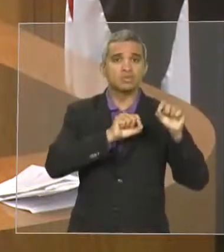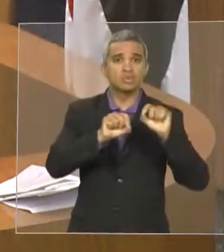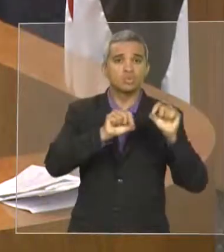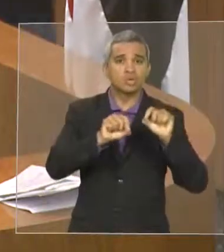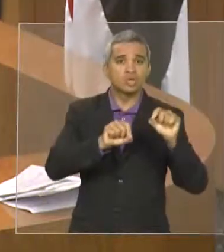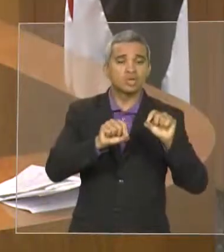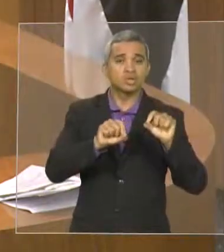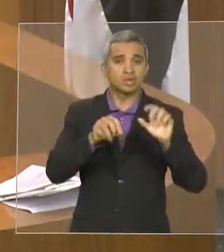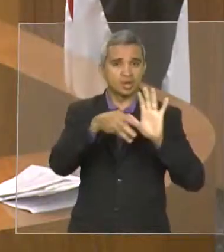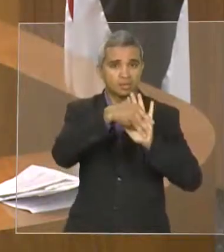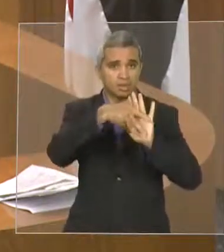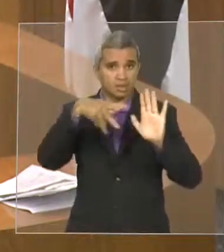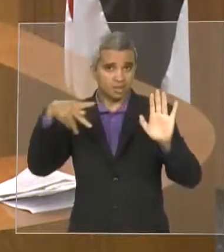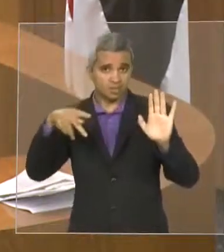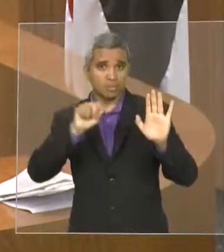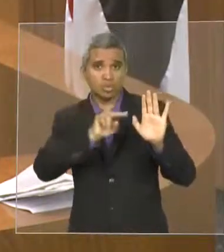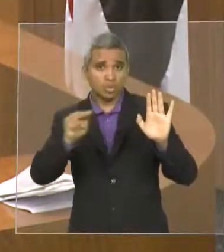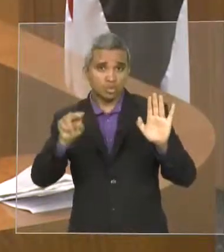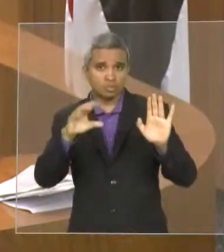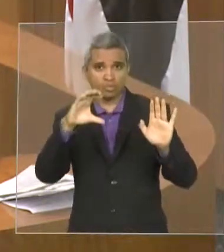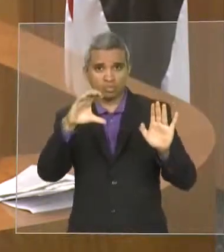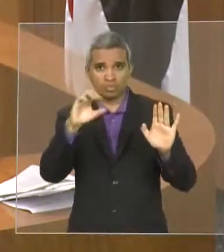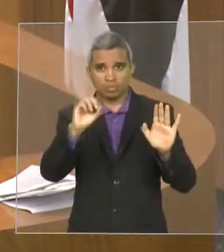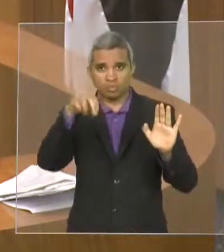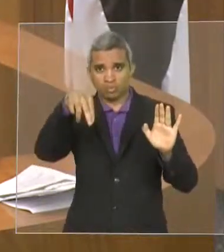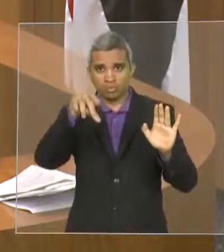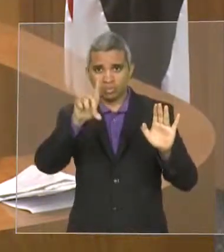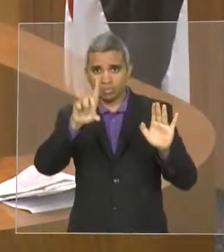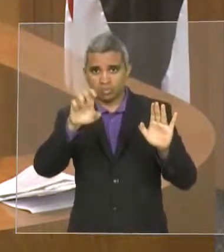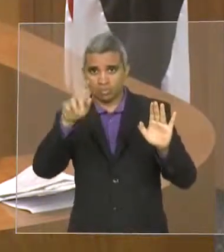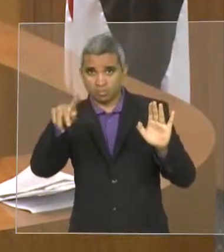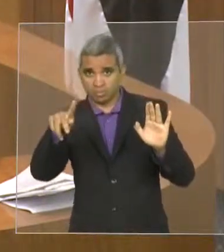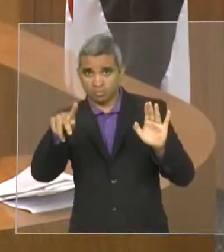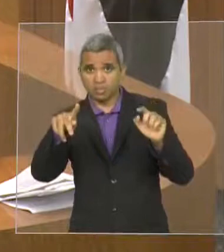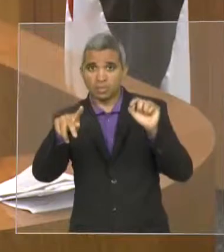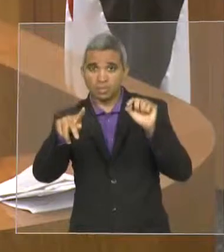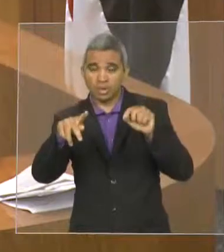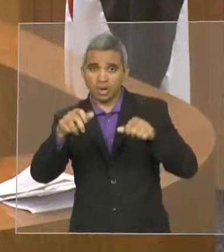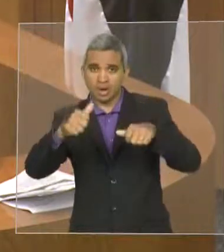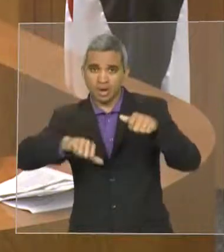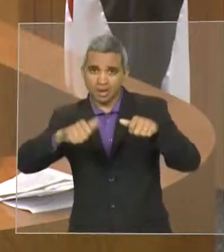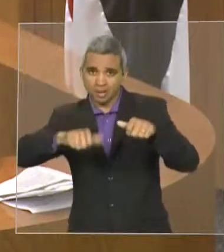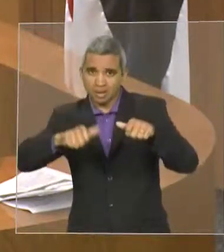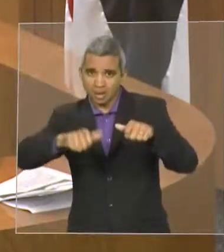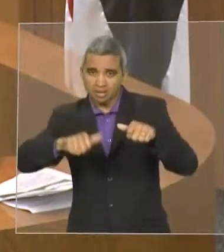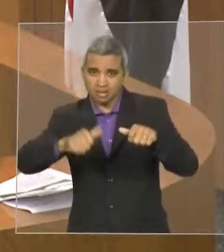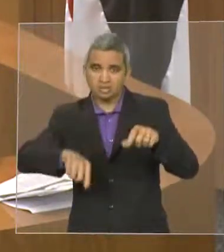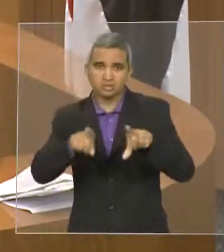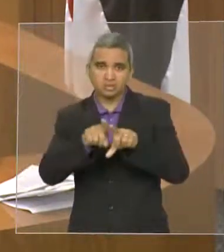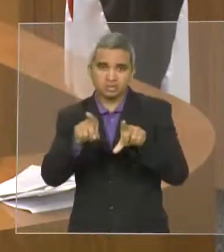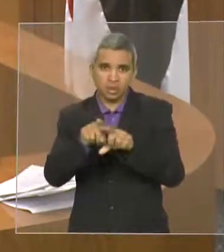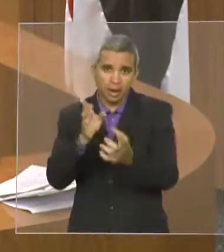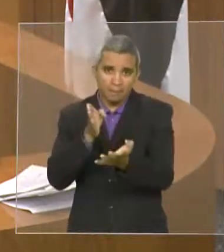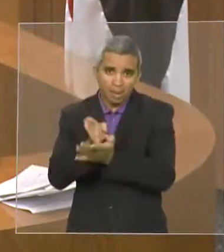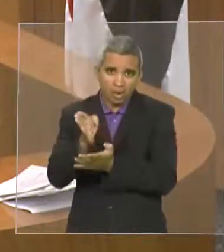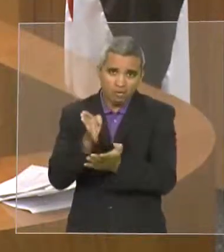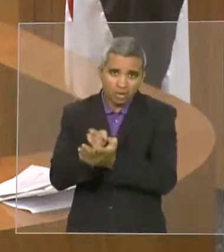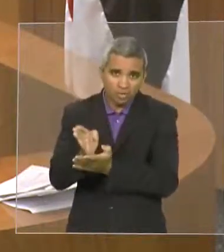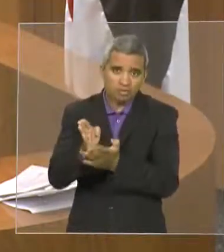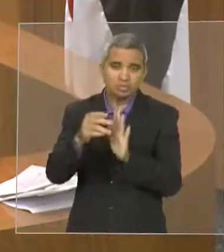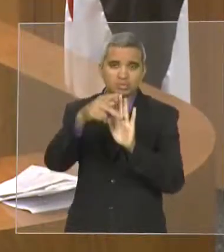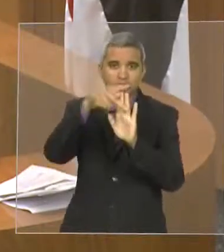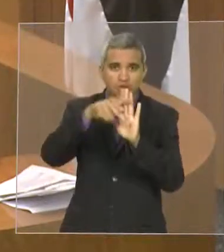CONDEP, que terá a responsabilidade de analisar e aprovar os projetos de adesão aos incentivos desta